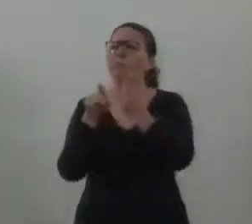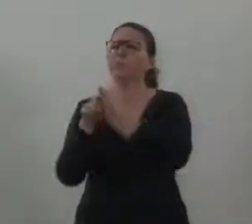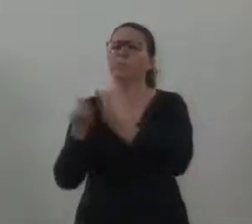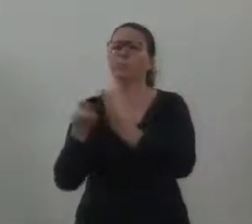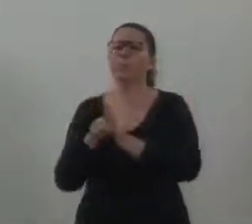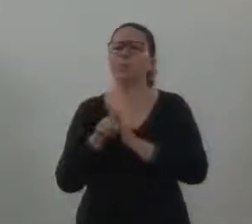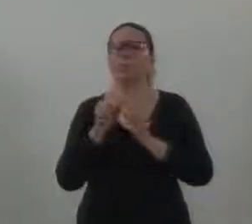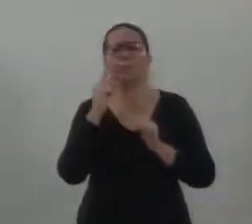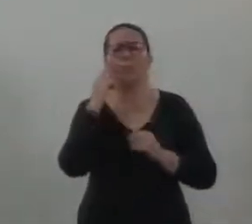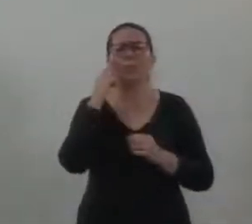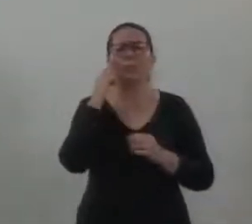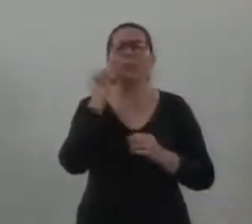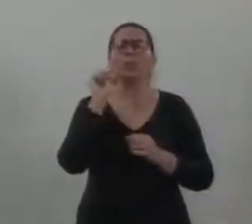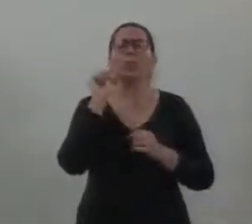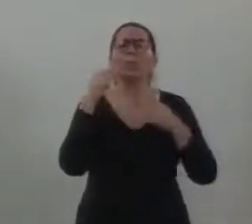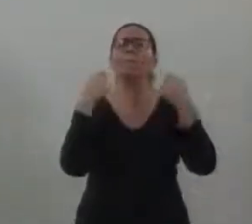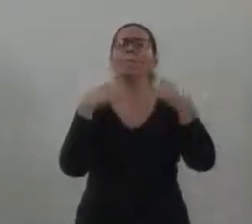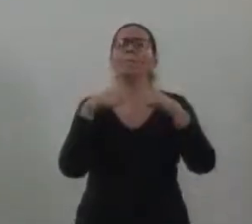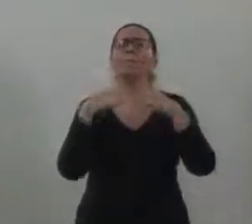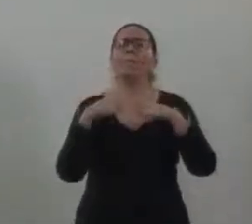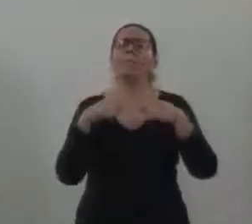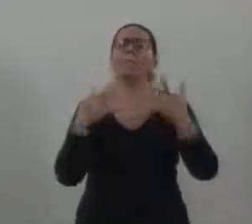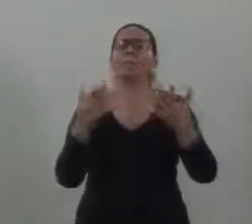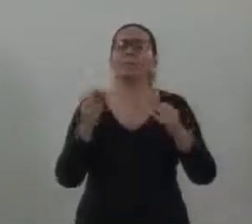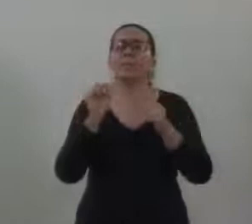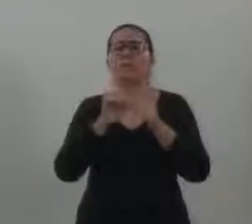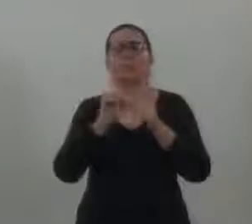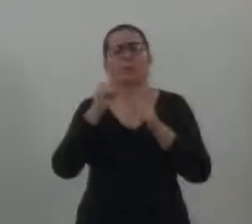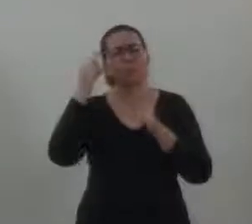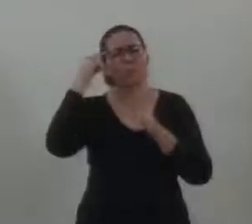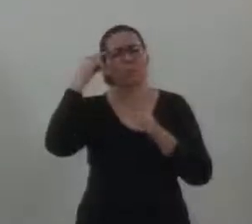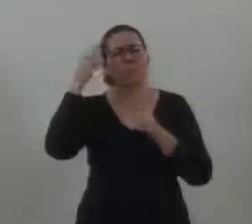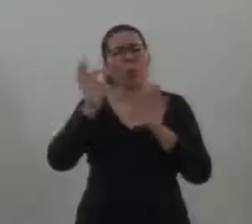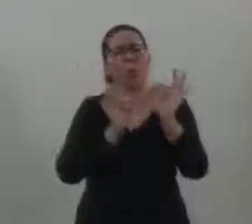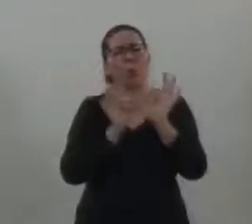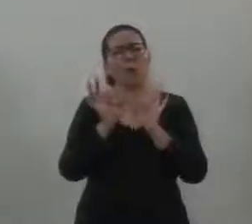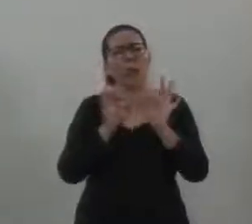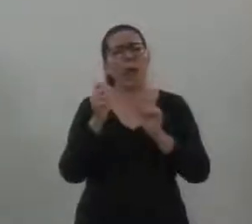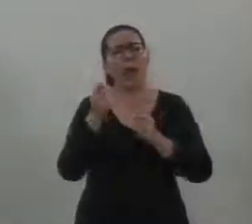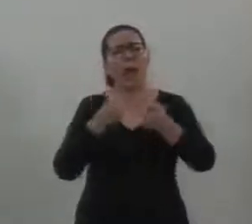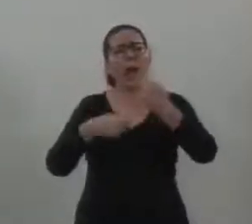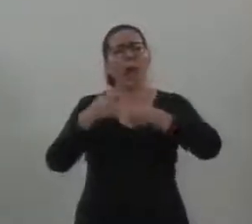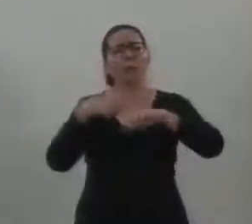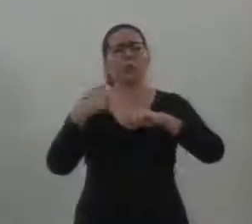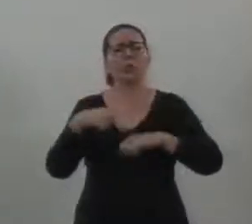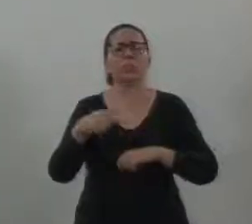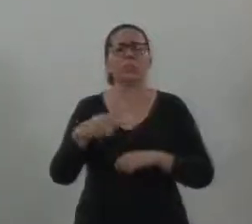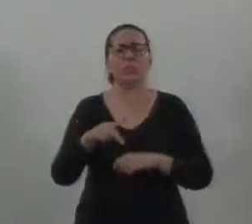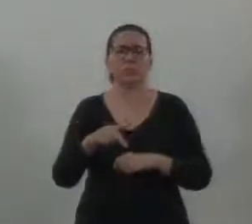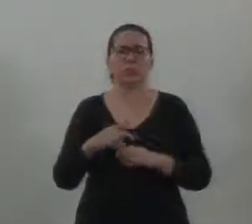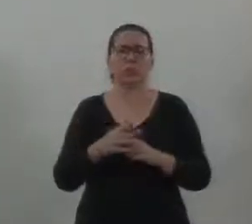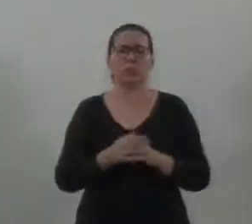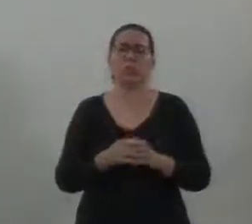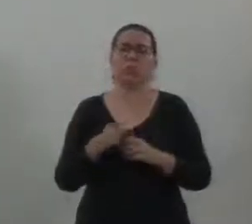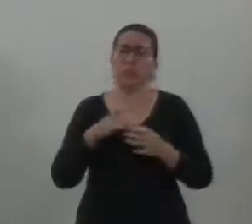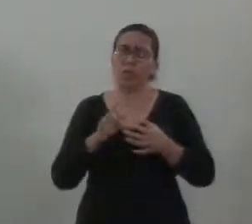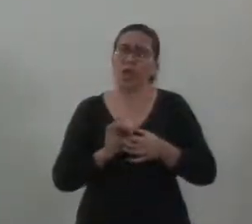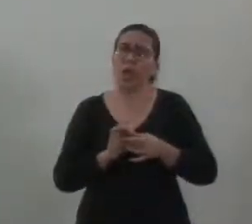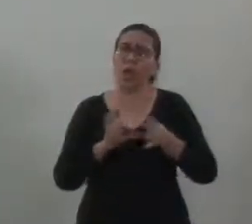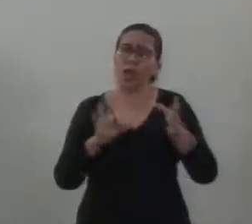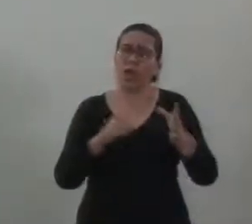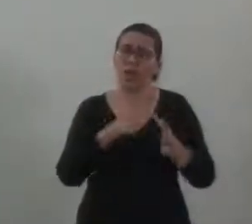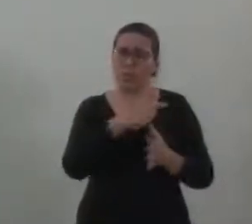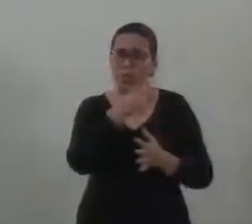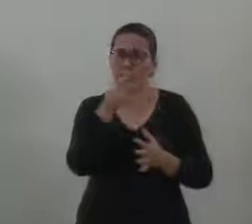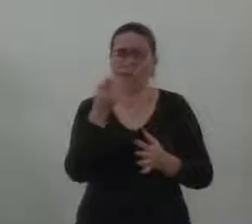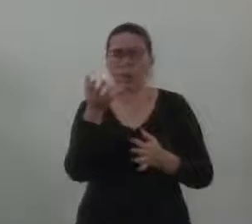que precisa na revisão do plano diretor. Então, acho que é um assunto importante, que até o final do ano a gente vai retomar, né, e fica aberto aí, quem